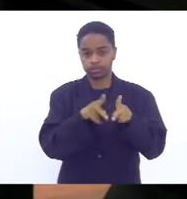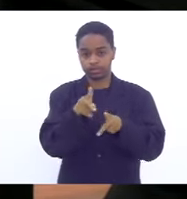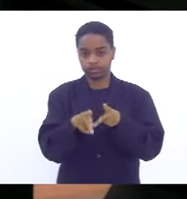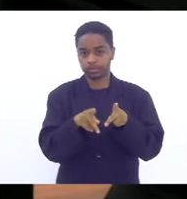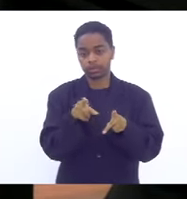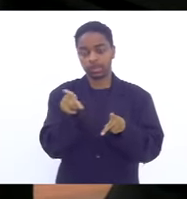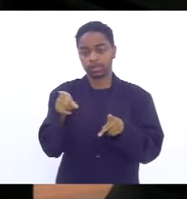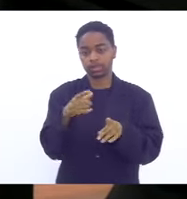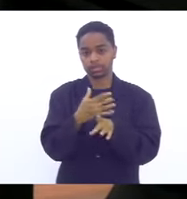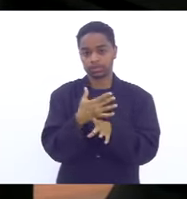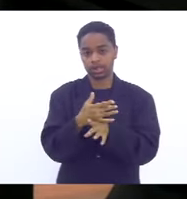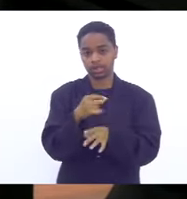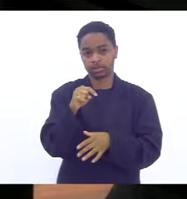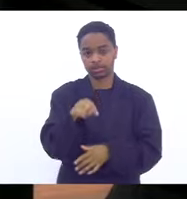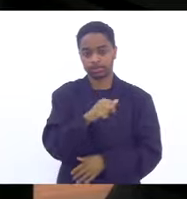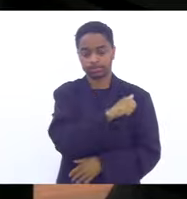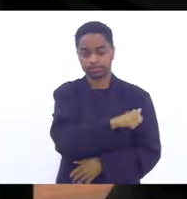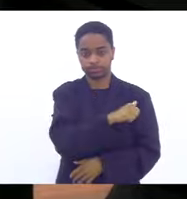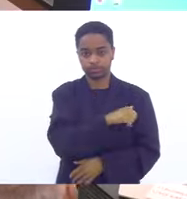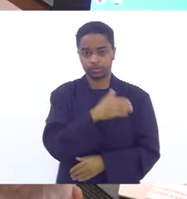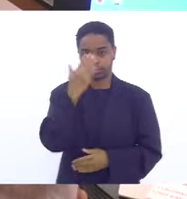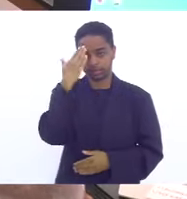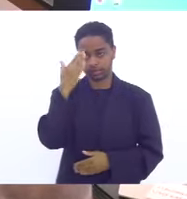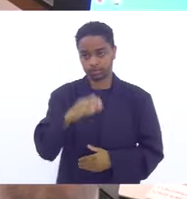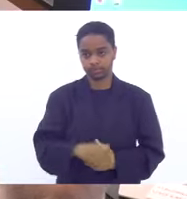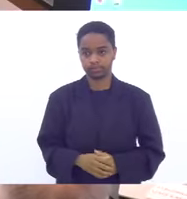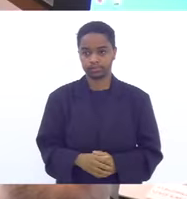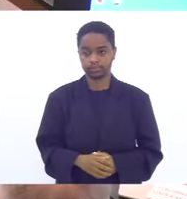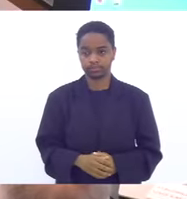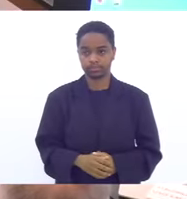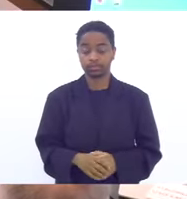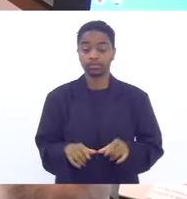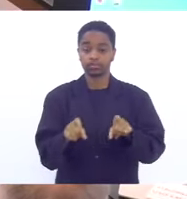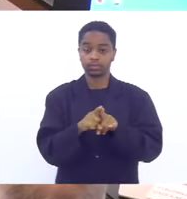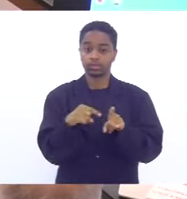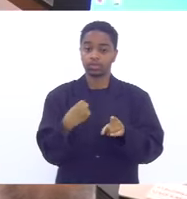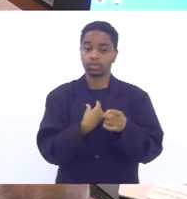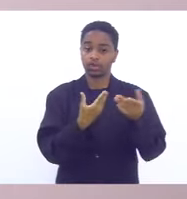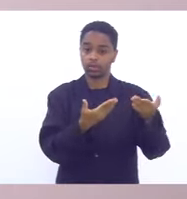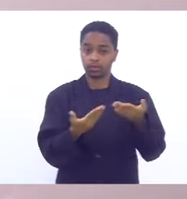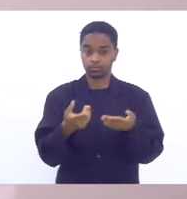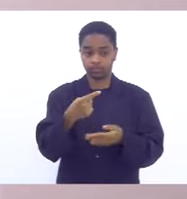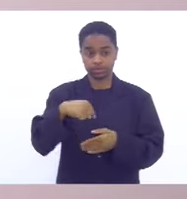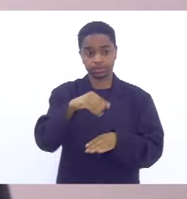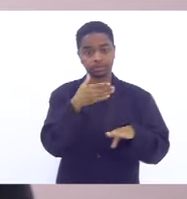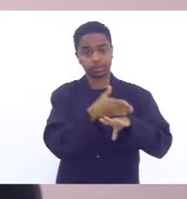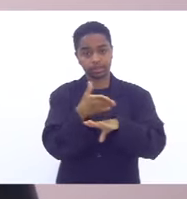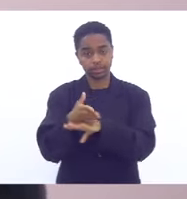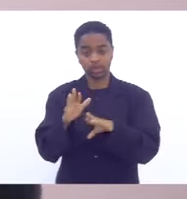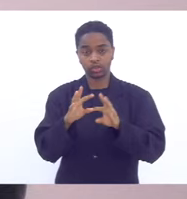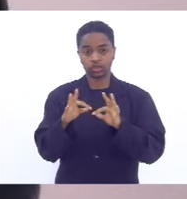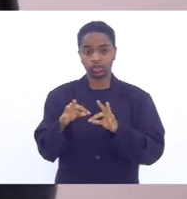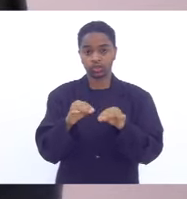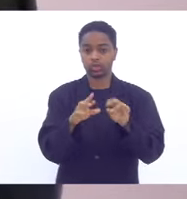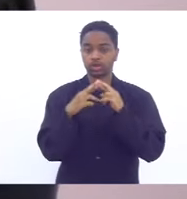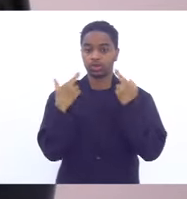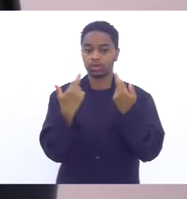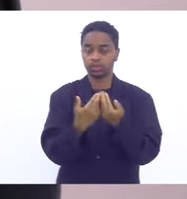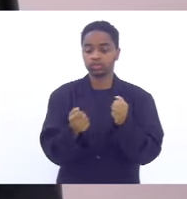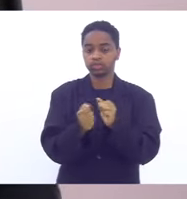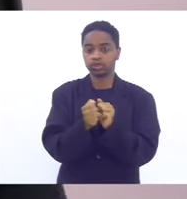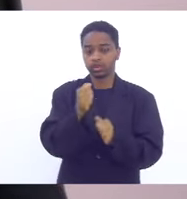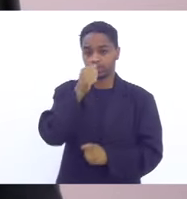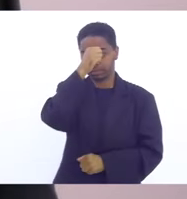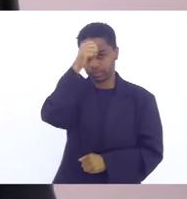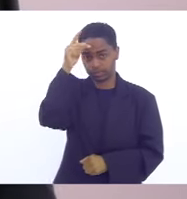das cidades do Estado do Rio de Janeiro. Muito obrigado. Parabéns, extensivo o convite também para participar de todas as sessões conosco, ao lado